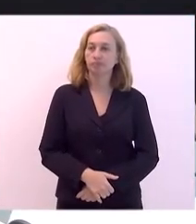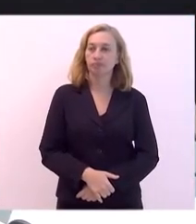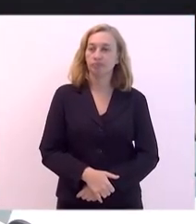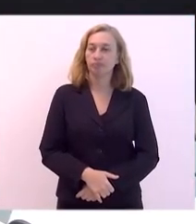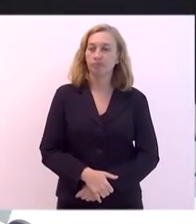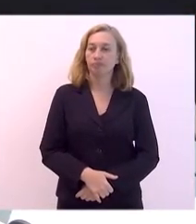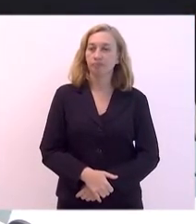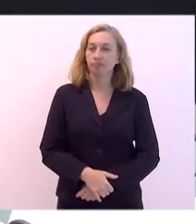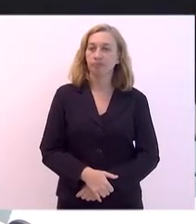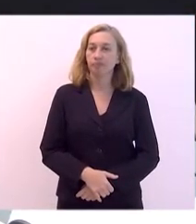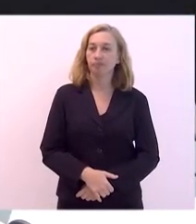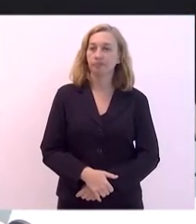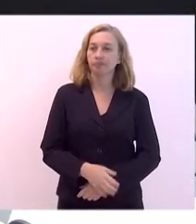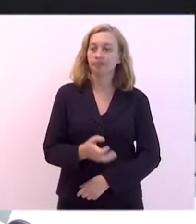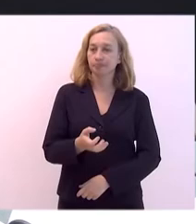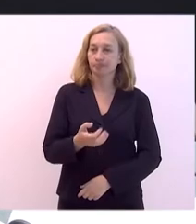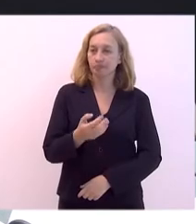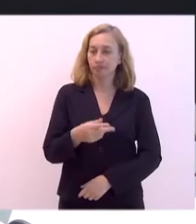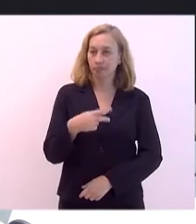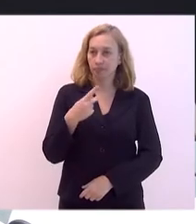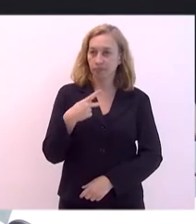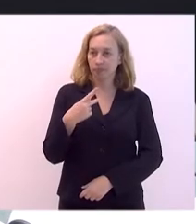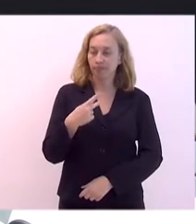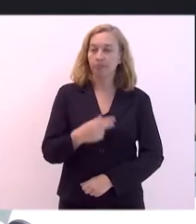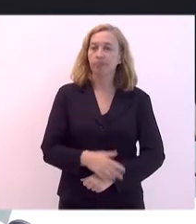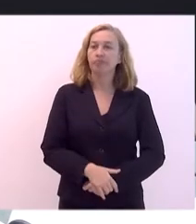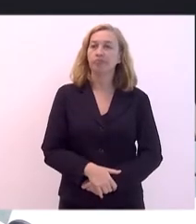eu queria aqui abrir a divergência com a minha